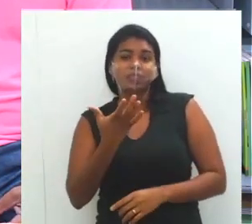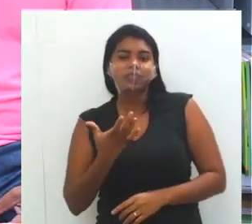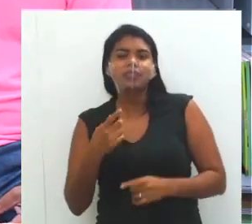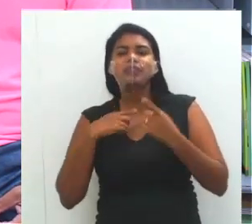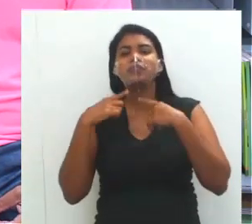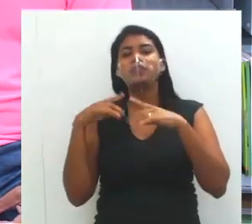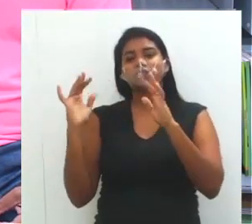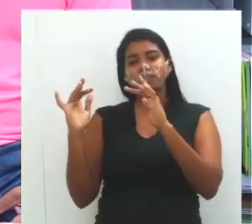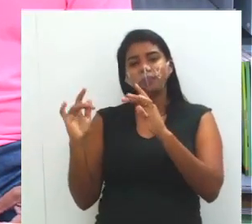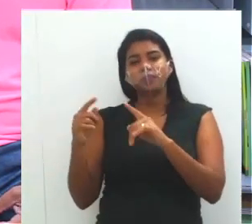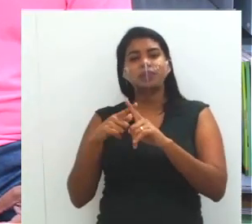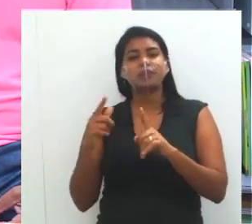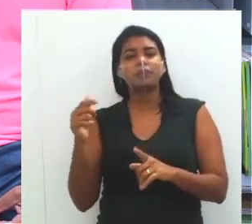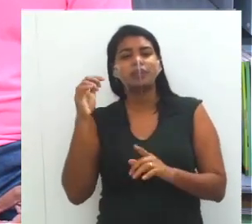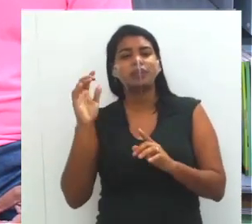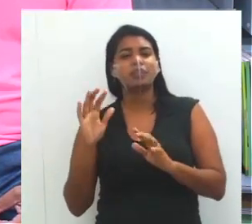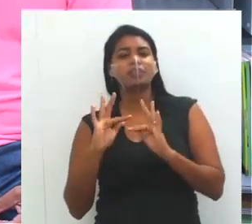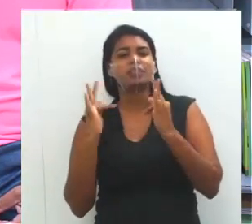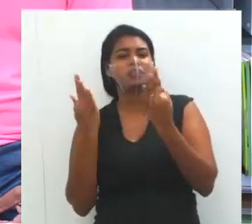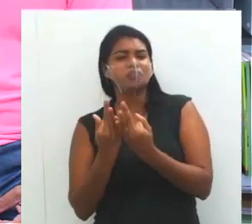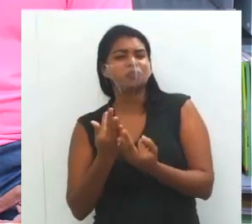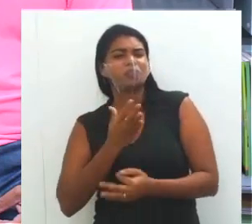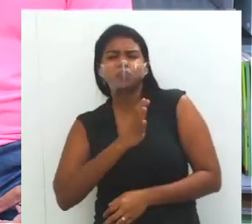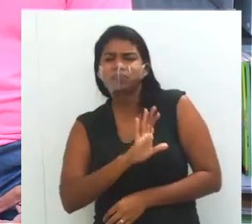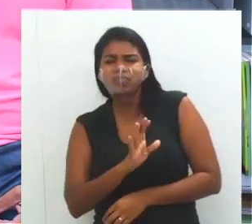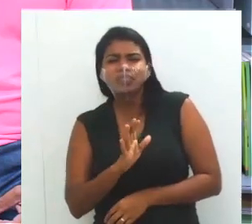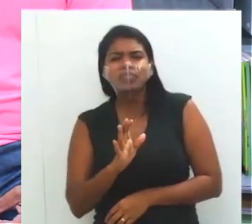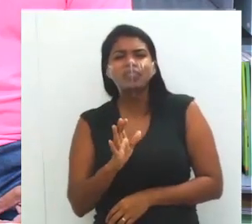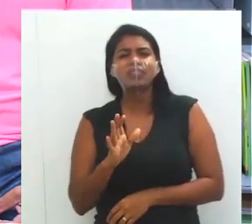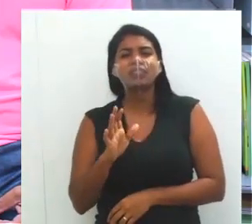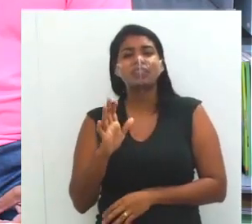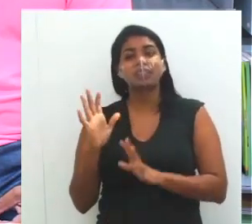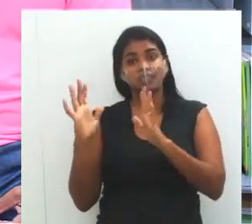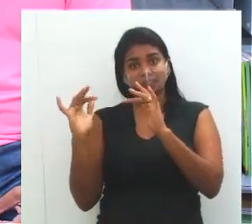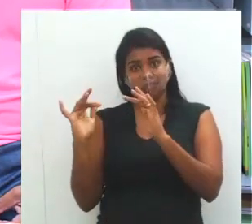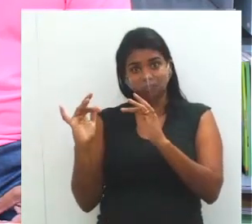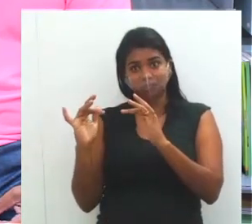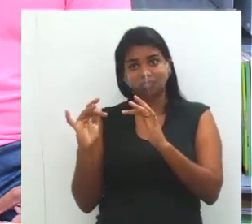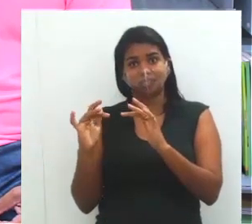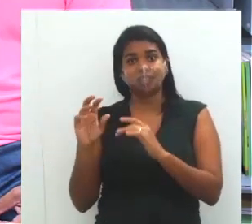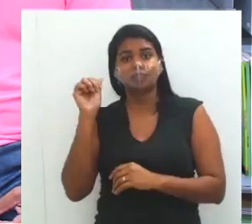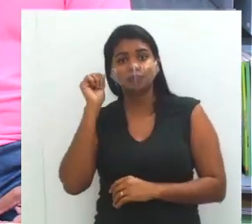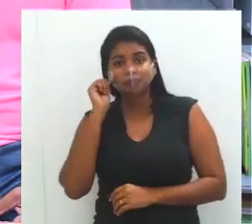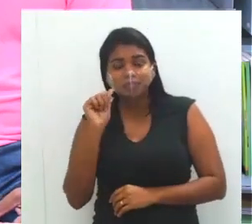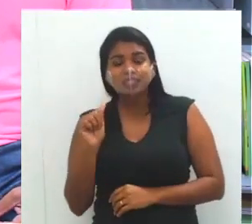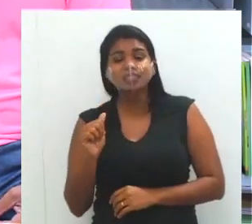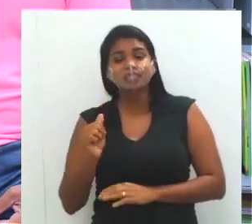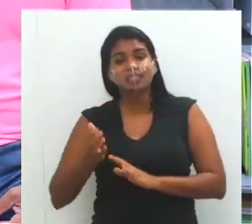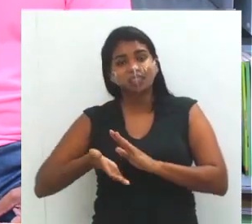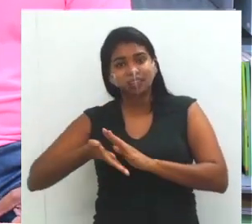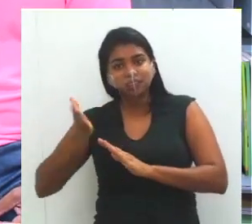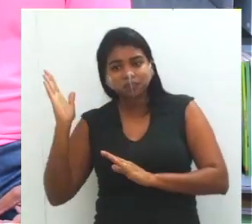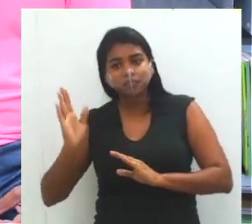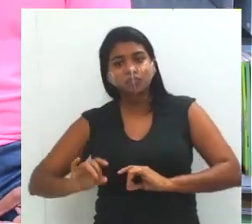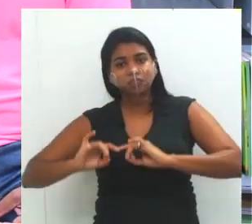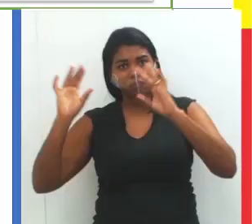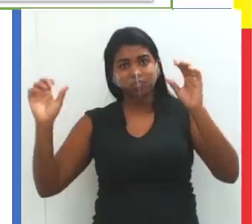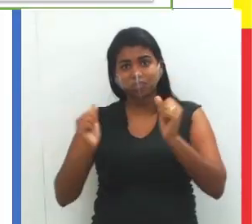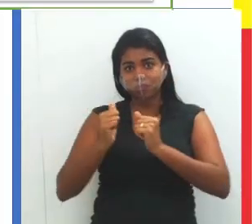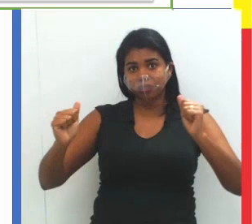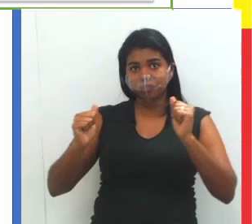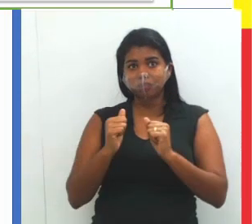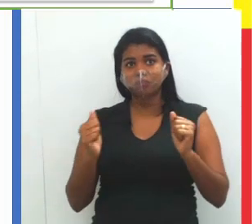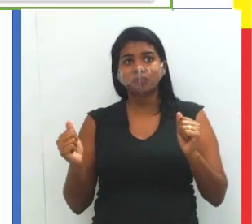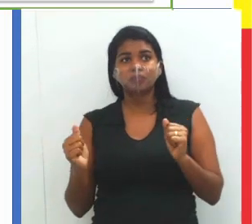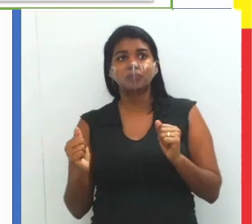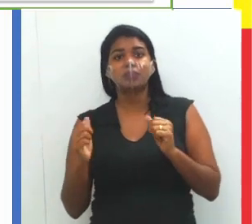que a família da moça não queria esse namoro, ele leva uma surra, sai de casa, porque a vergonha que ele teve, ele vai entrar no exército. Nós temos na tela